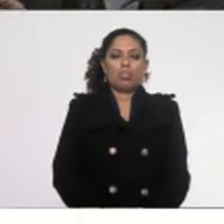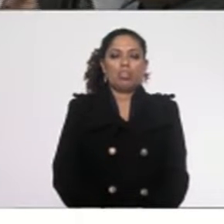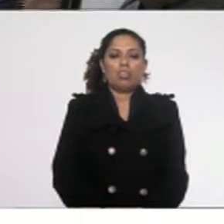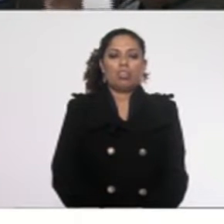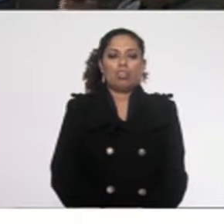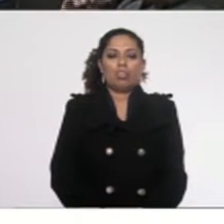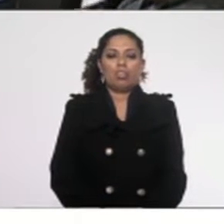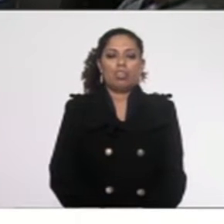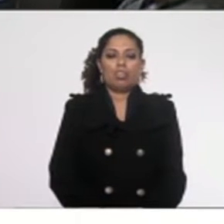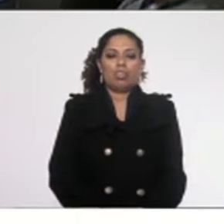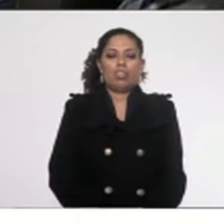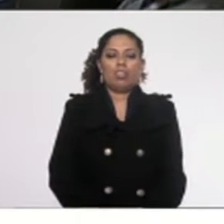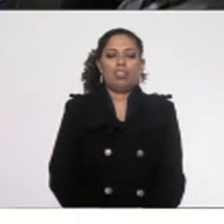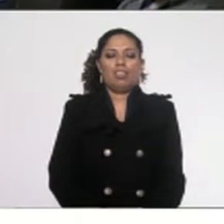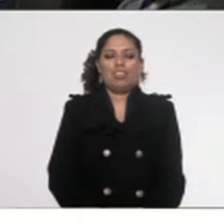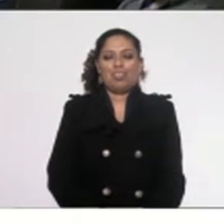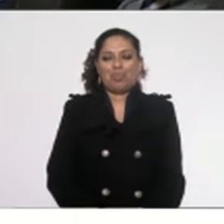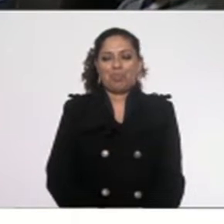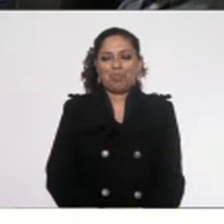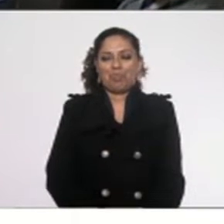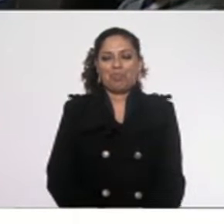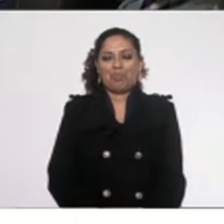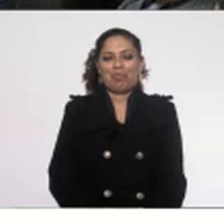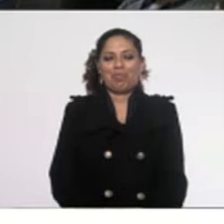Não, você está errada, você, desculpe.